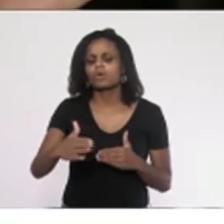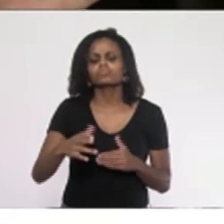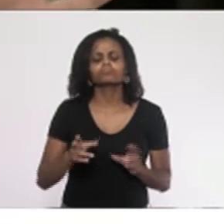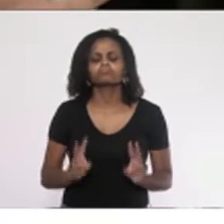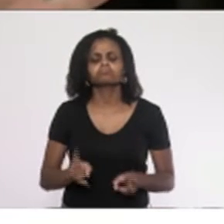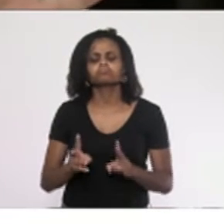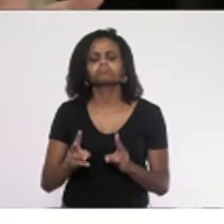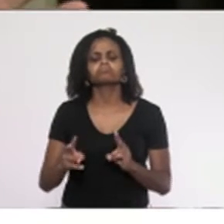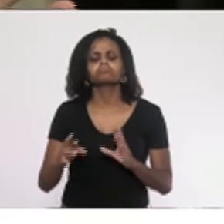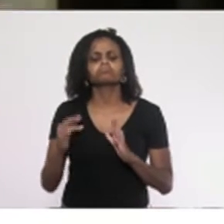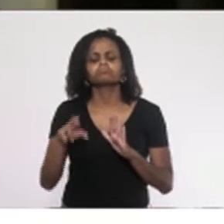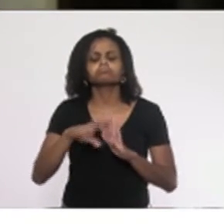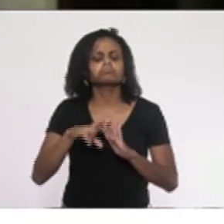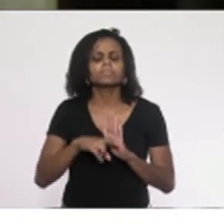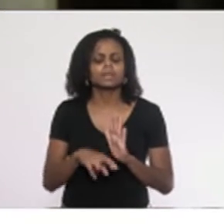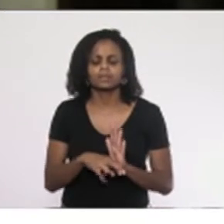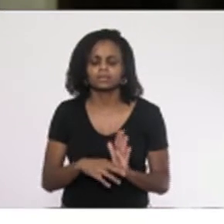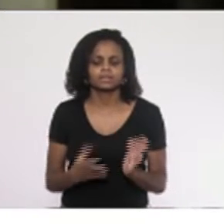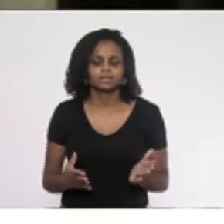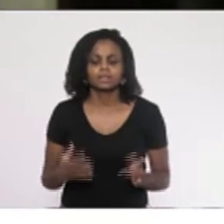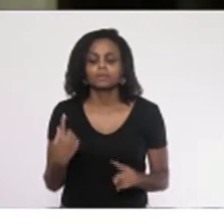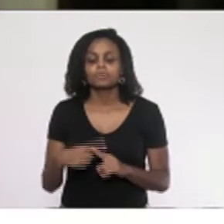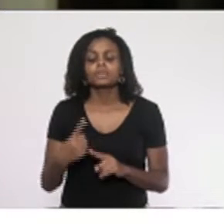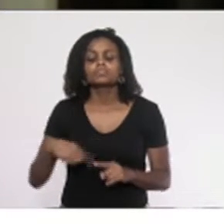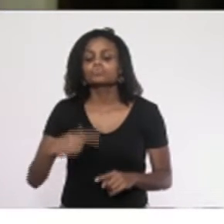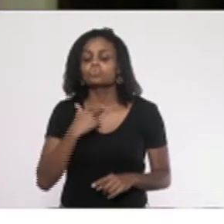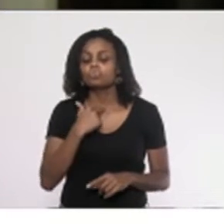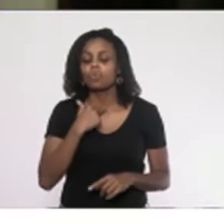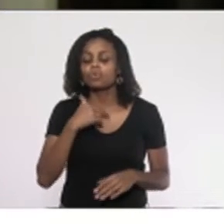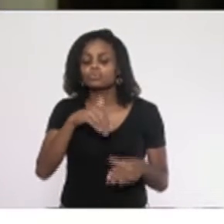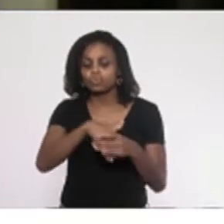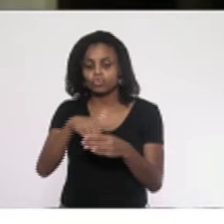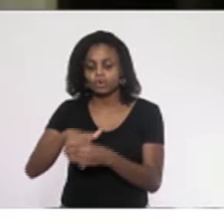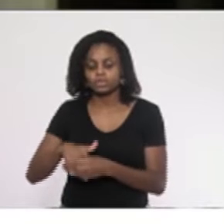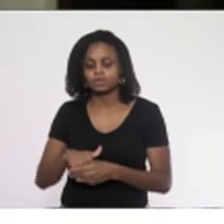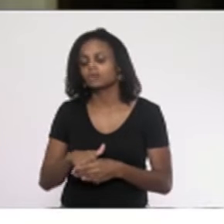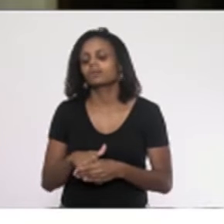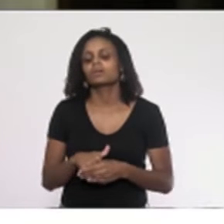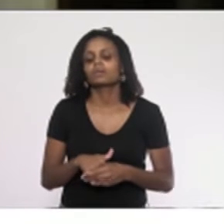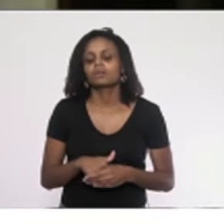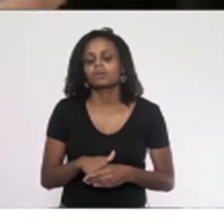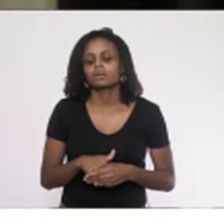regra. Porque a gente não pode também votar